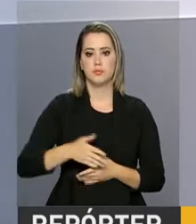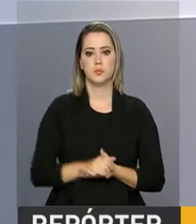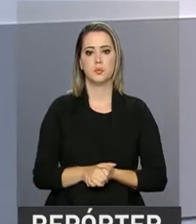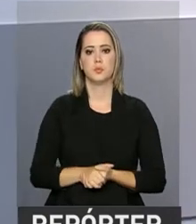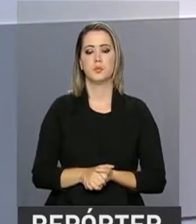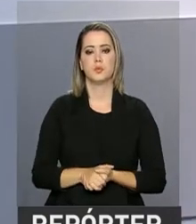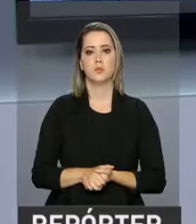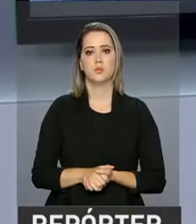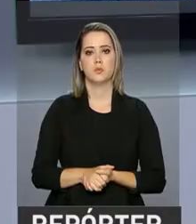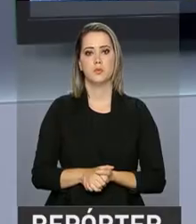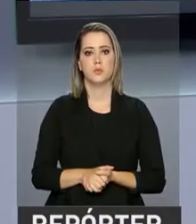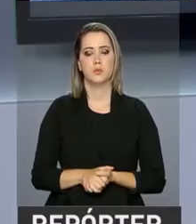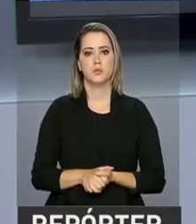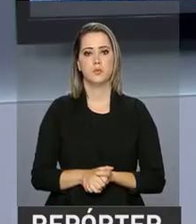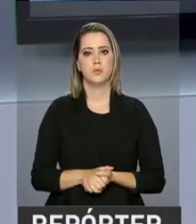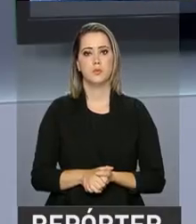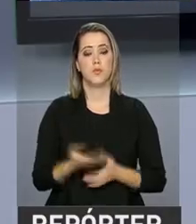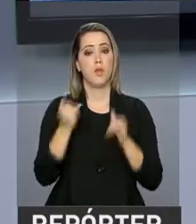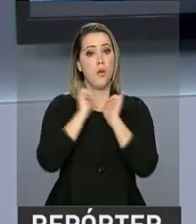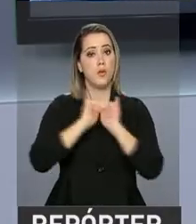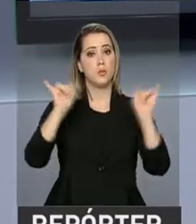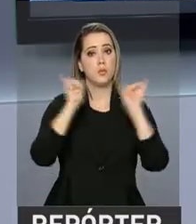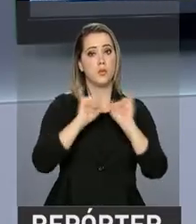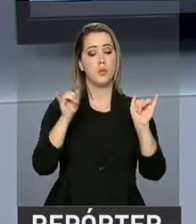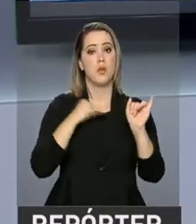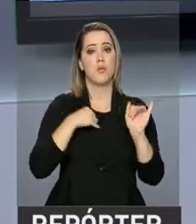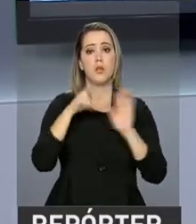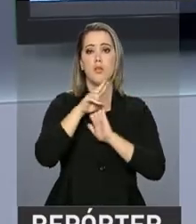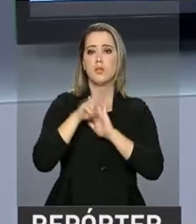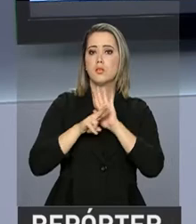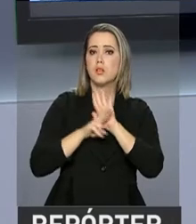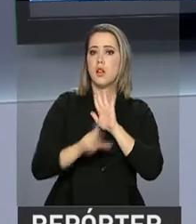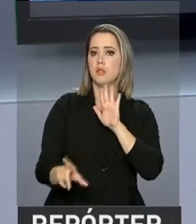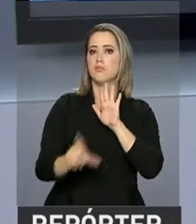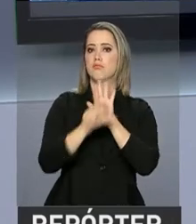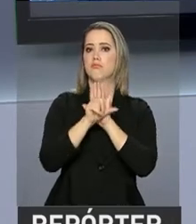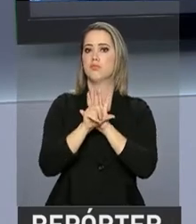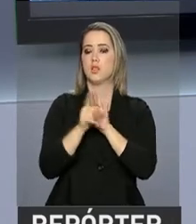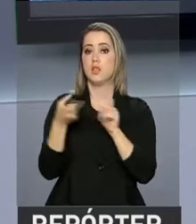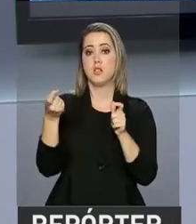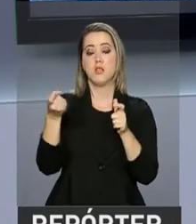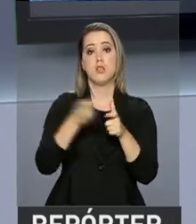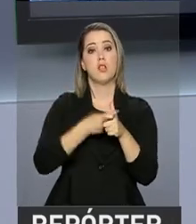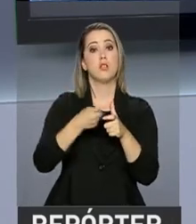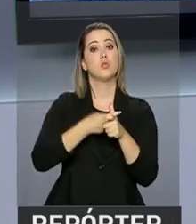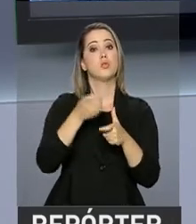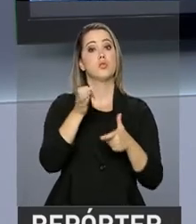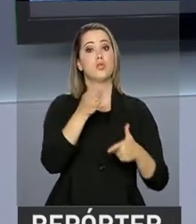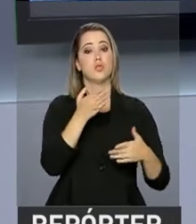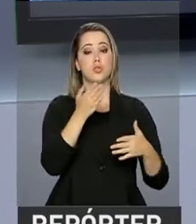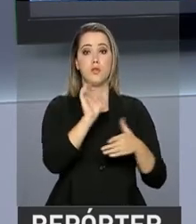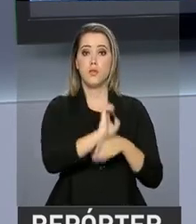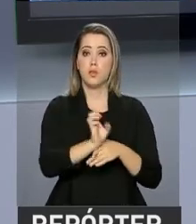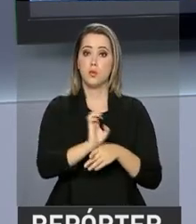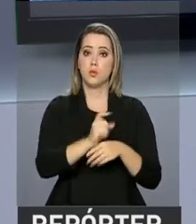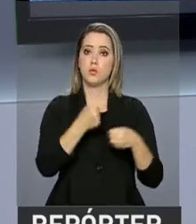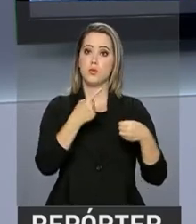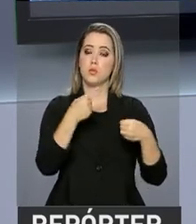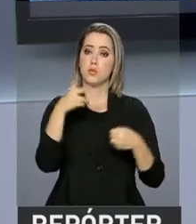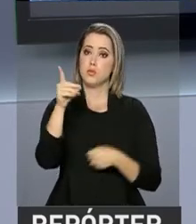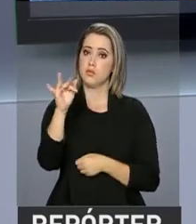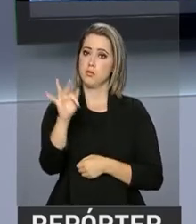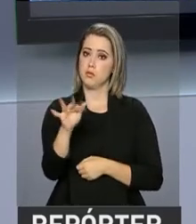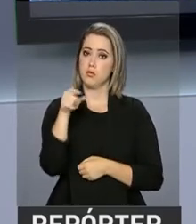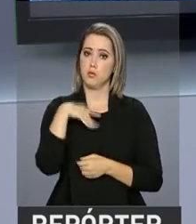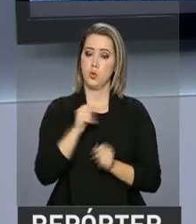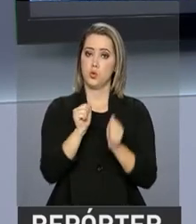tela. E foi publicada a regulamentação da lei da renegociação das dívidas dos estados e do Distrito Federal